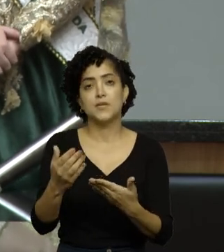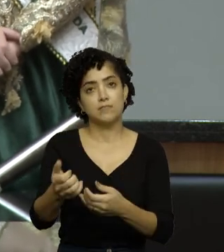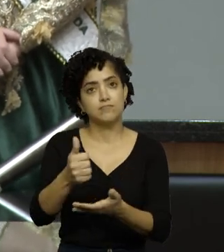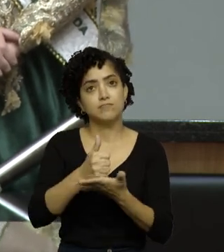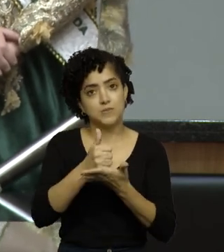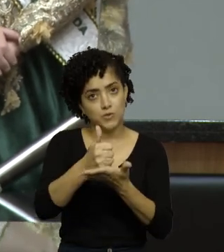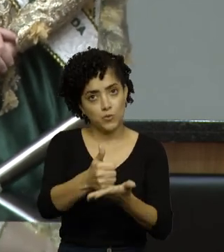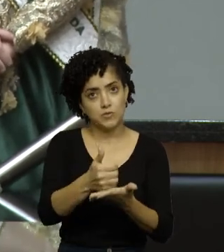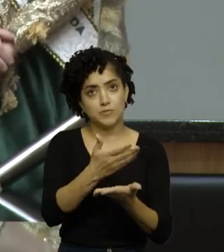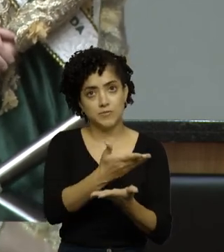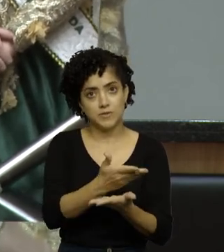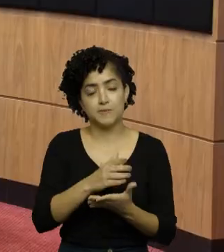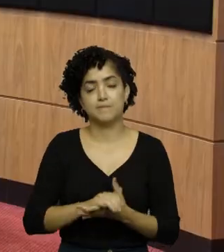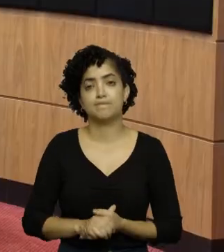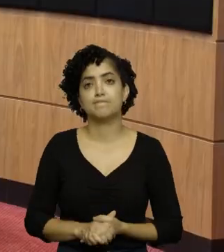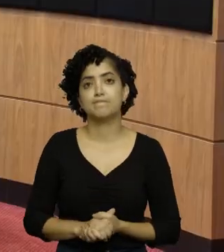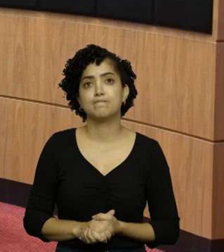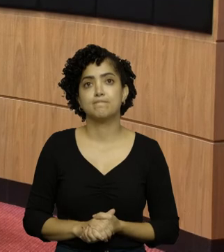nosso município. Muito obrigado.